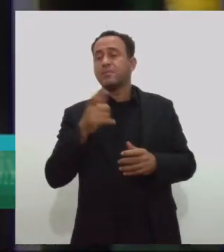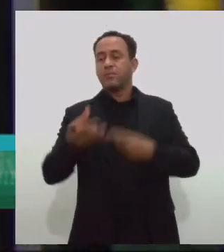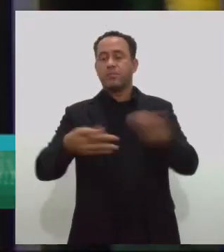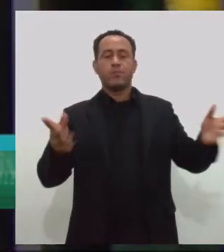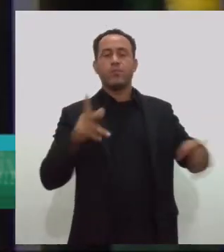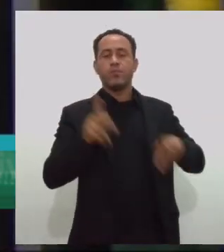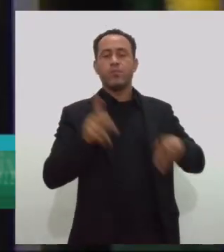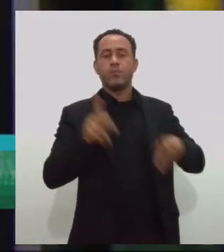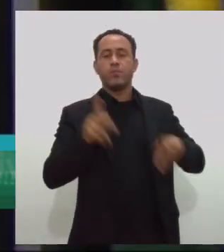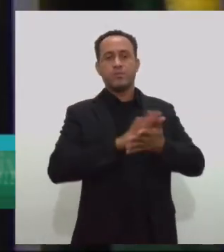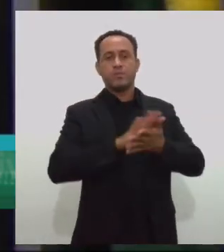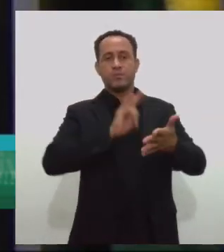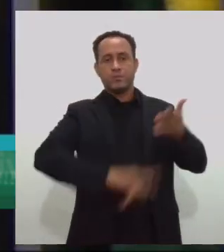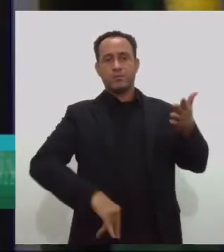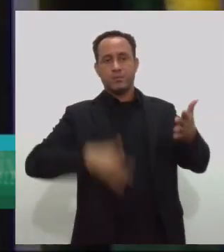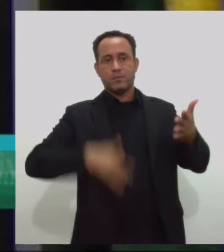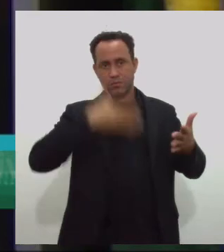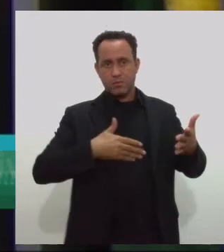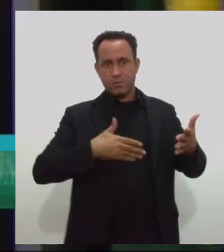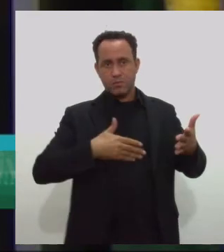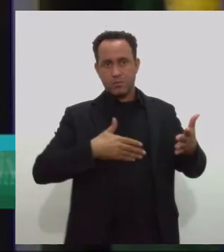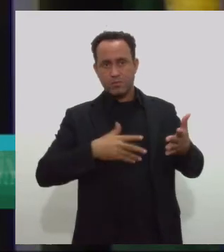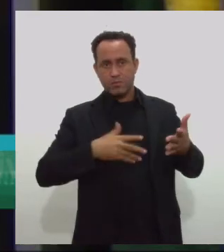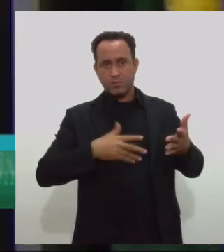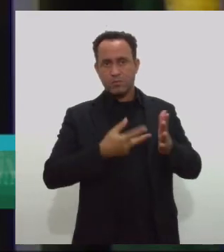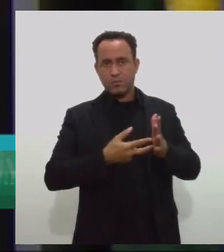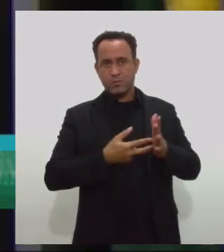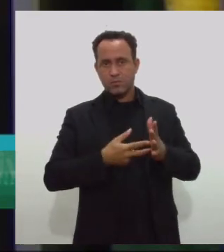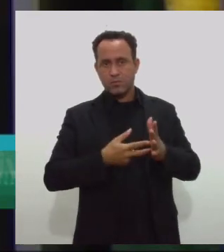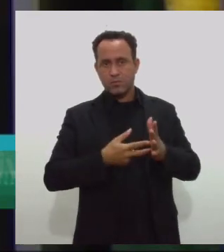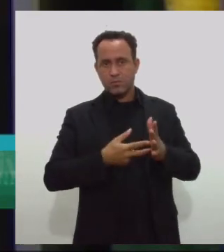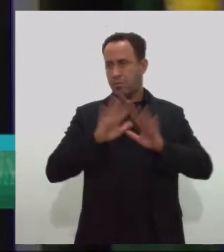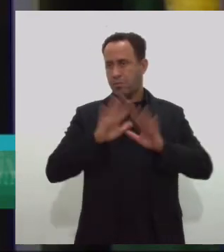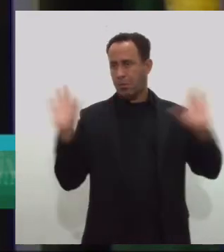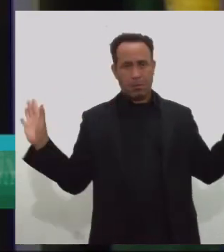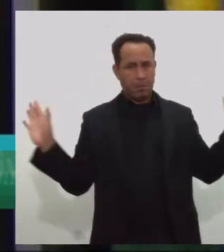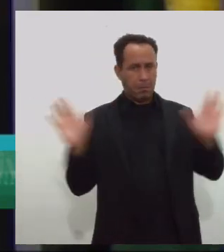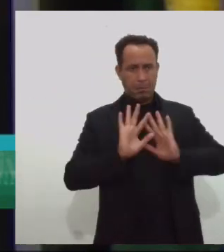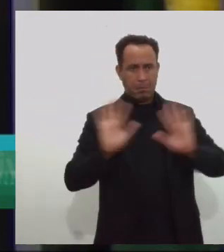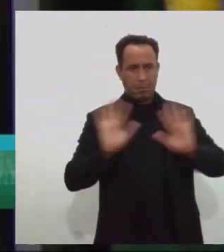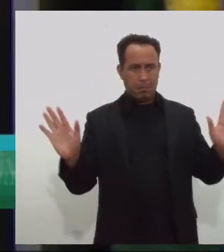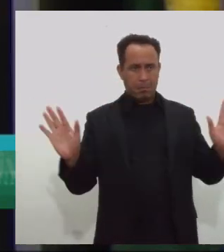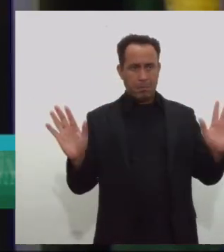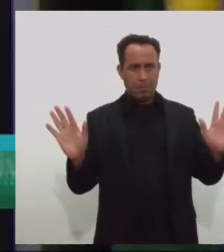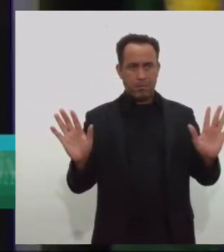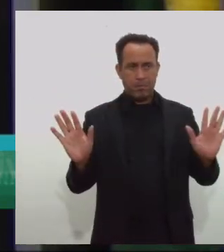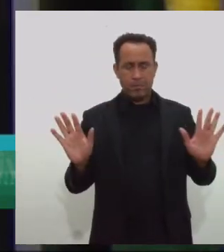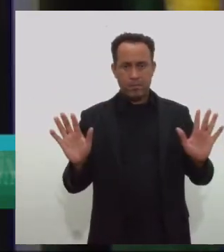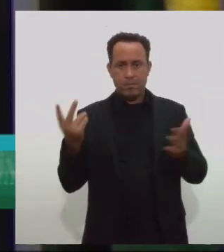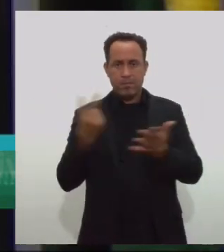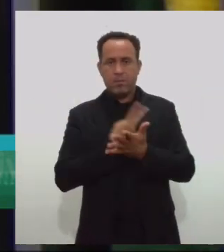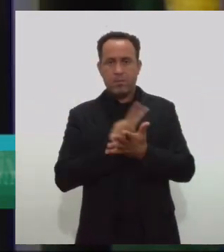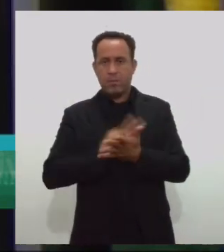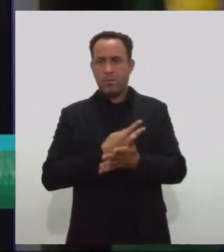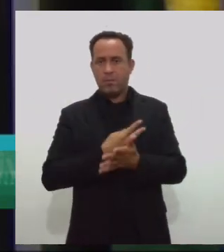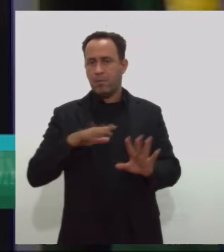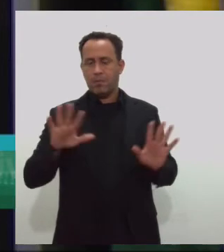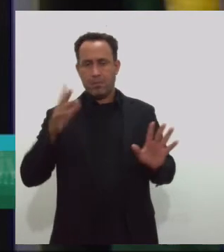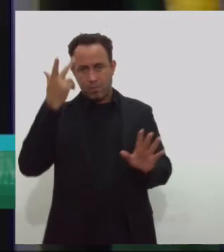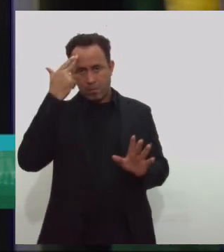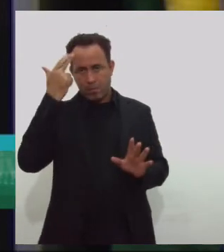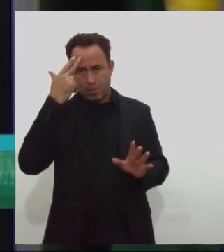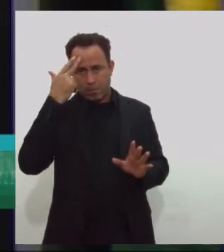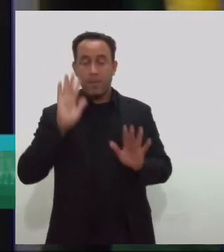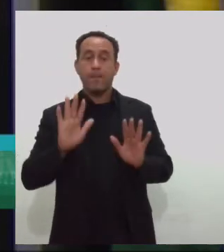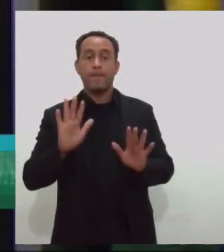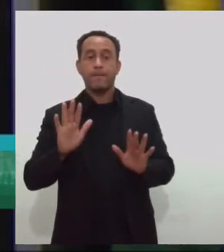população. Isso não configura enriquecimento ilícito. Há discussão se configura dano ao erário ou não, mas, sem dúvida